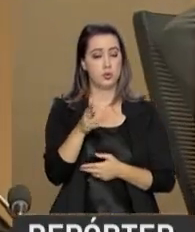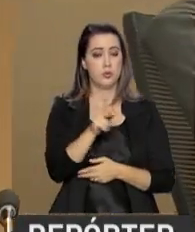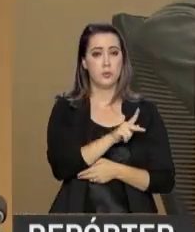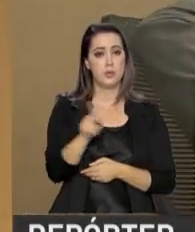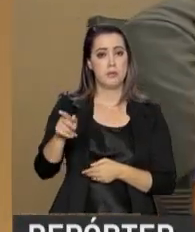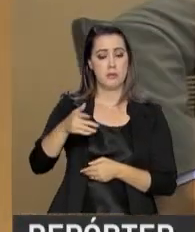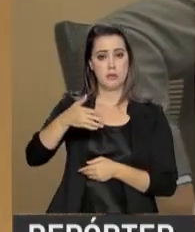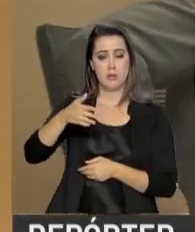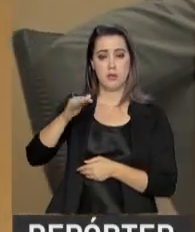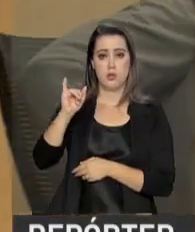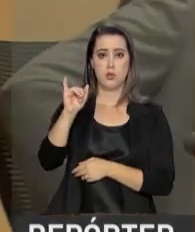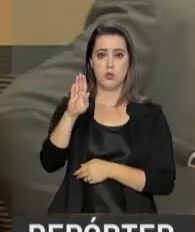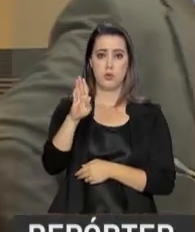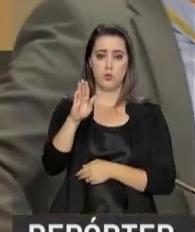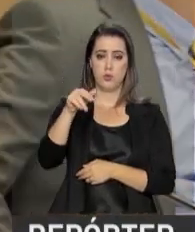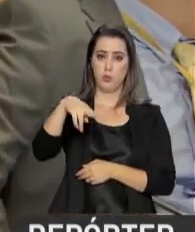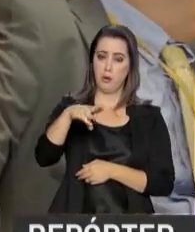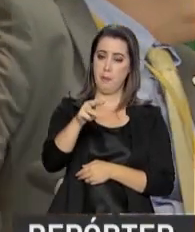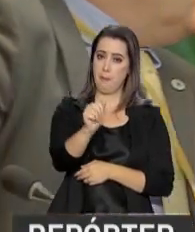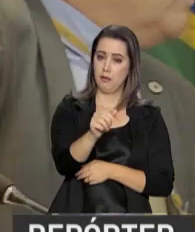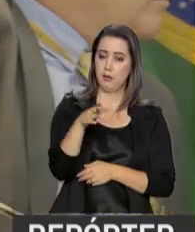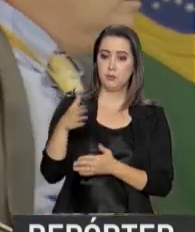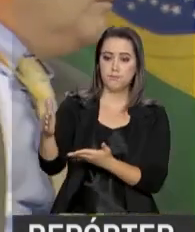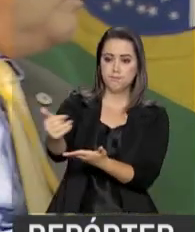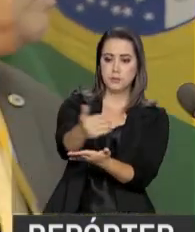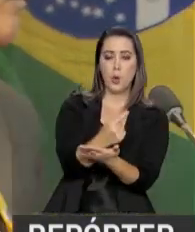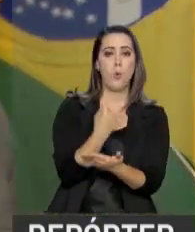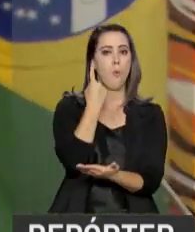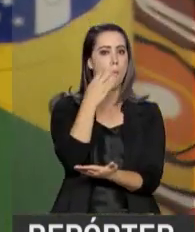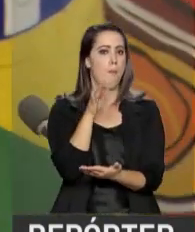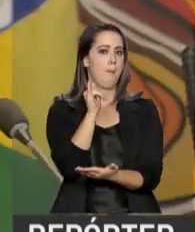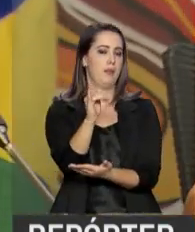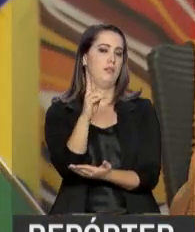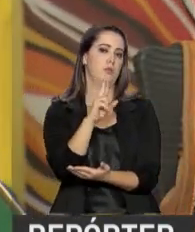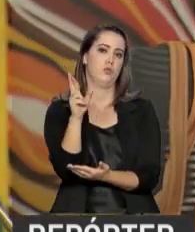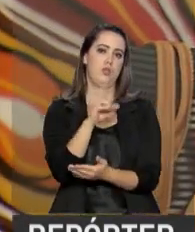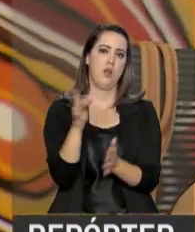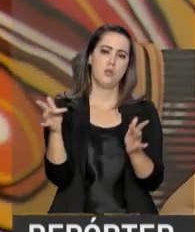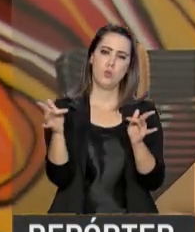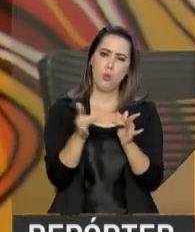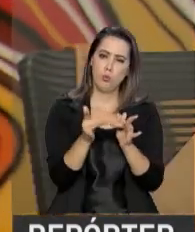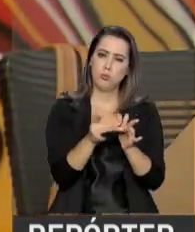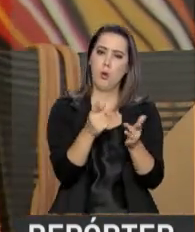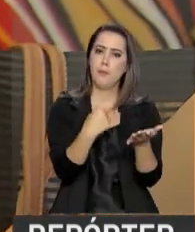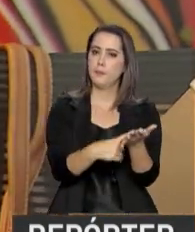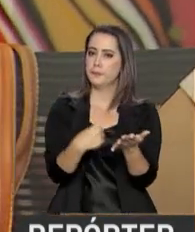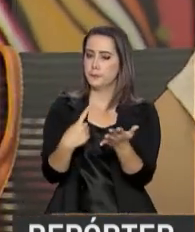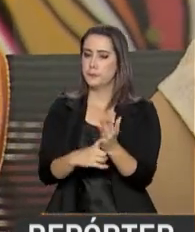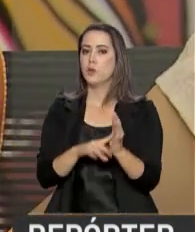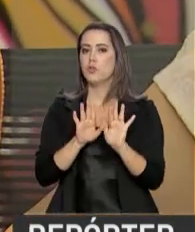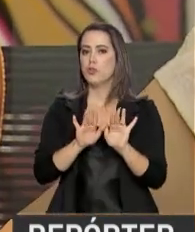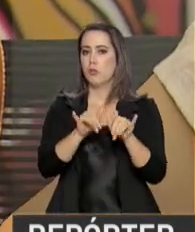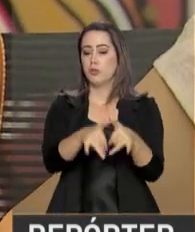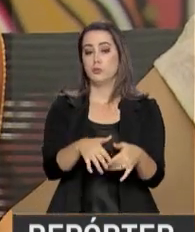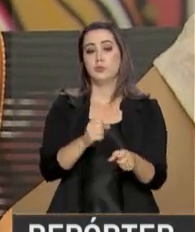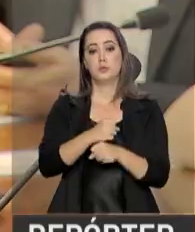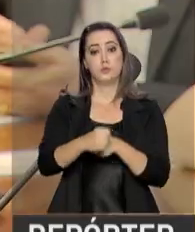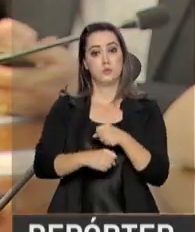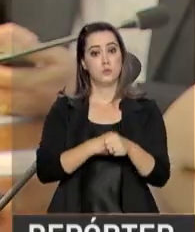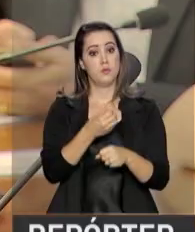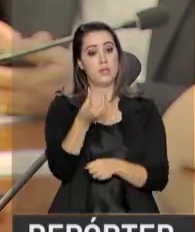o governo espera captar mais de R$1 bilhão com acordos em fase avançada de fechamento nos